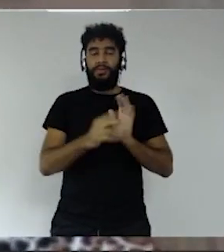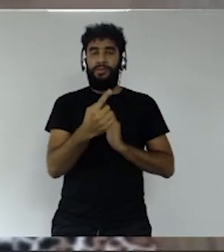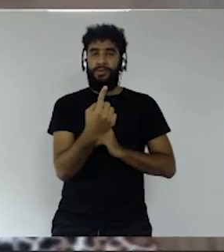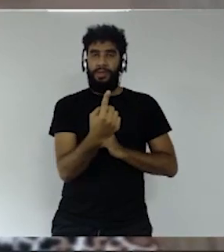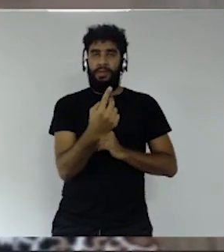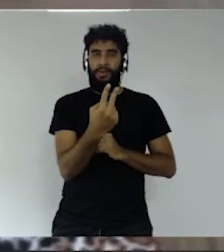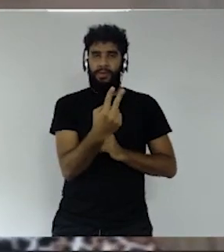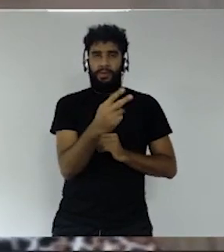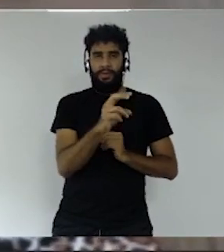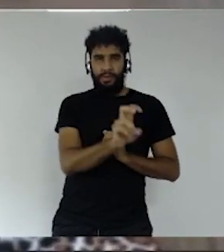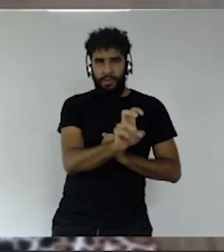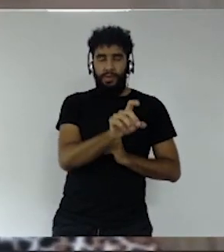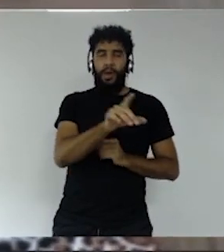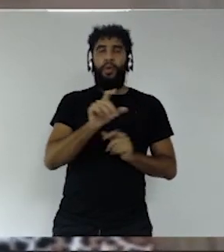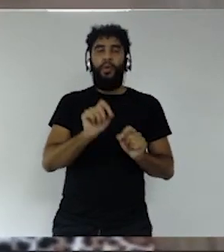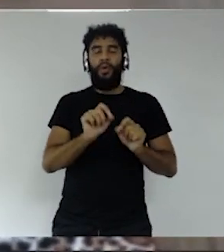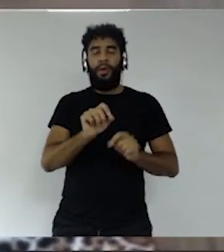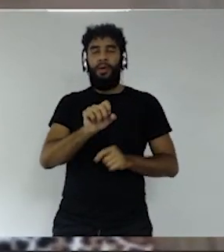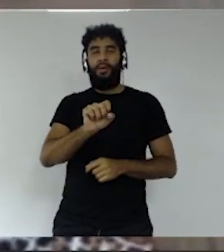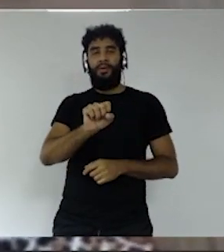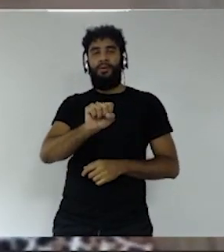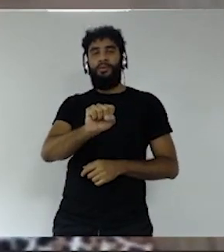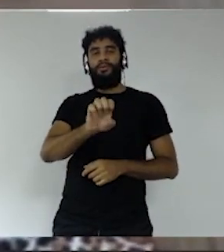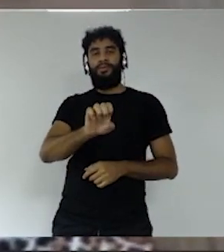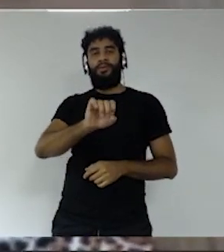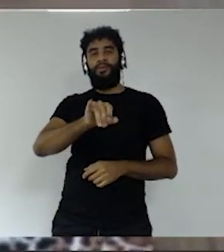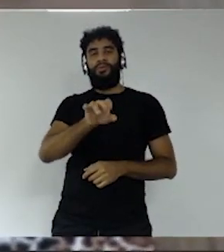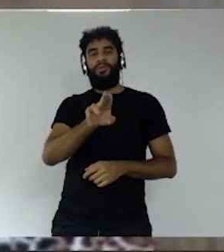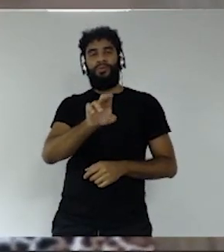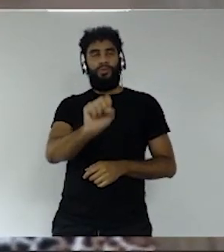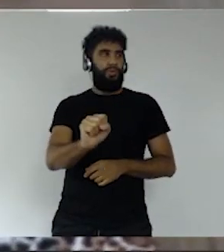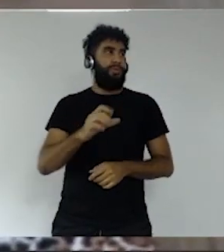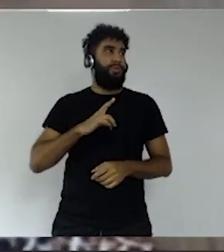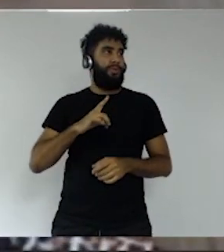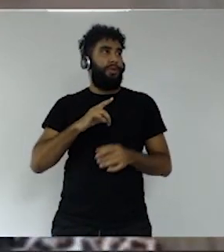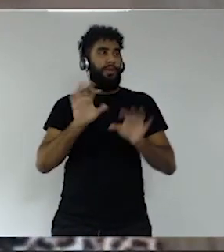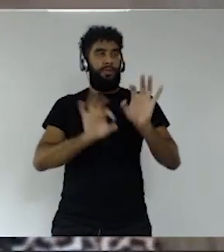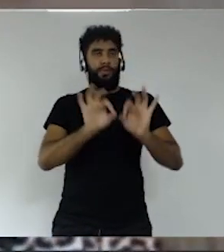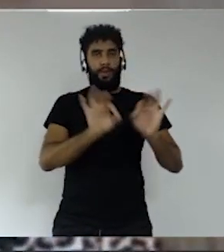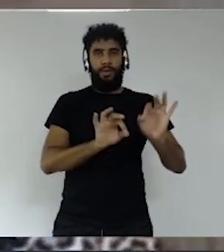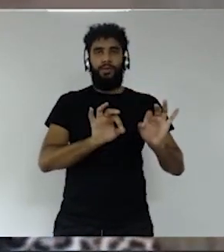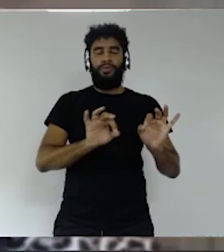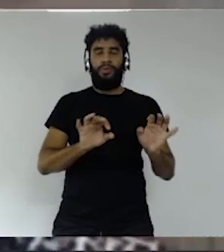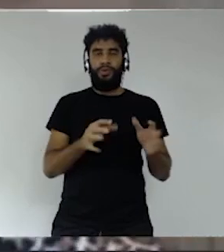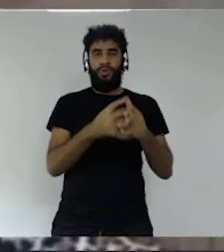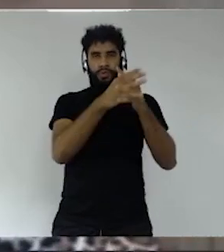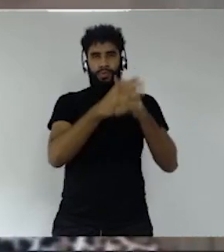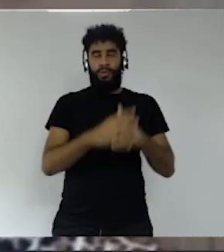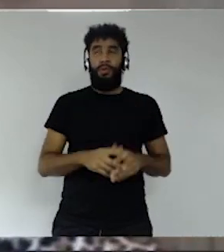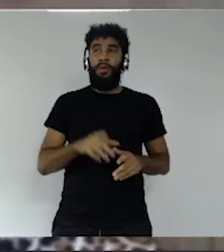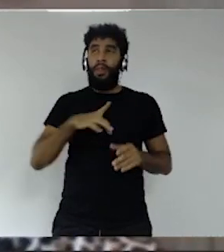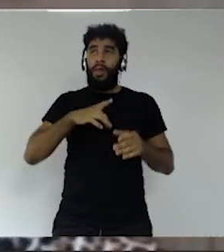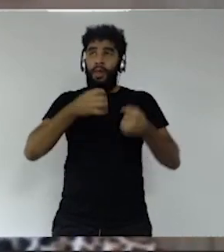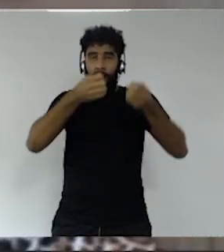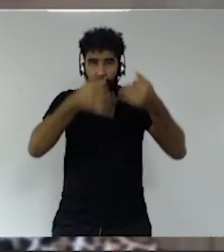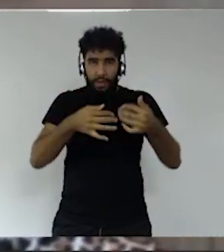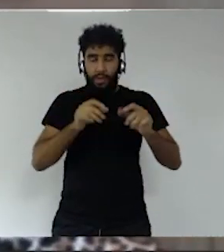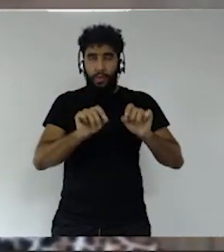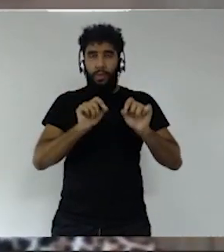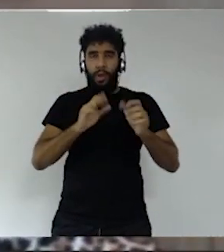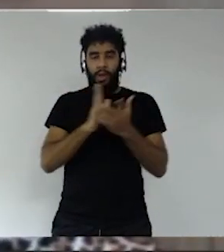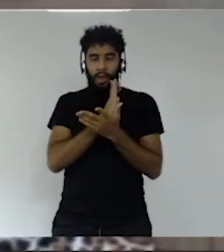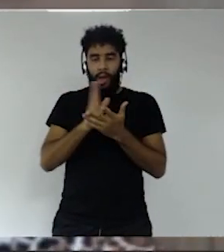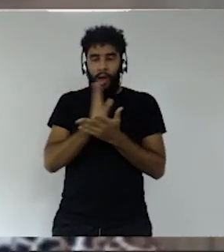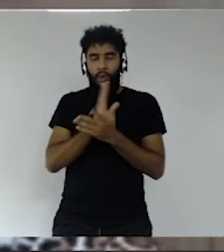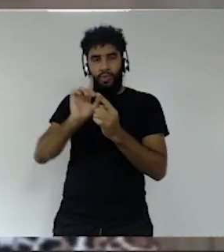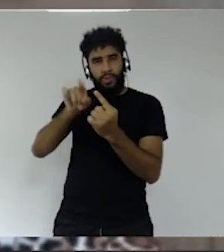unidade judiciária, que é o CEJUS, que é o Centro Judiciário de Solução Consensual de Conflitos. E traz a resolução alguns